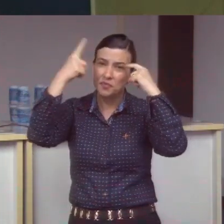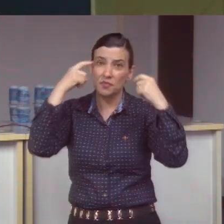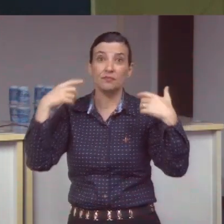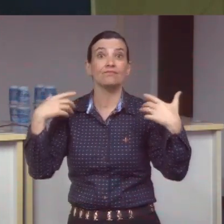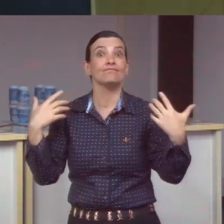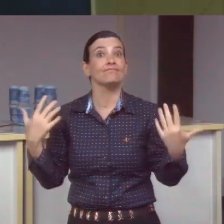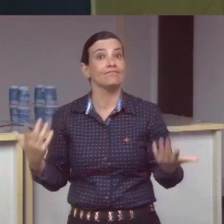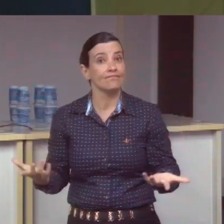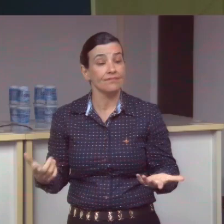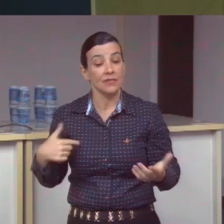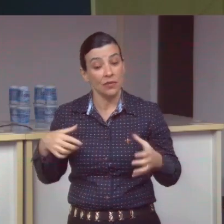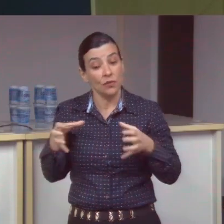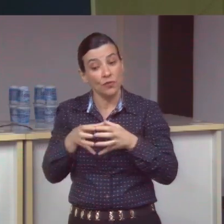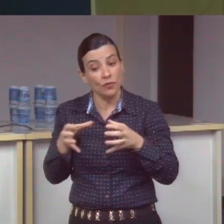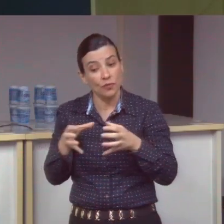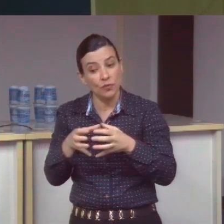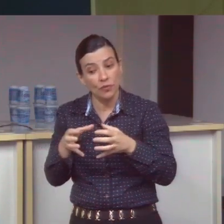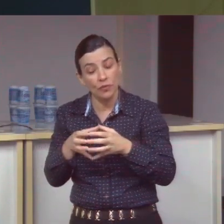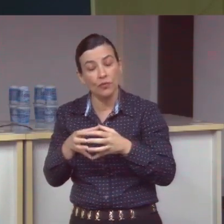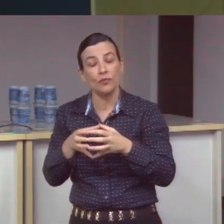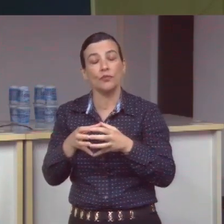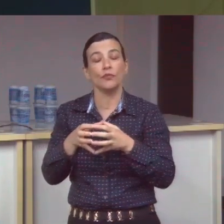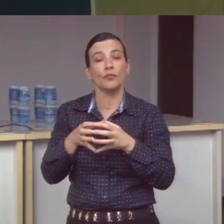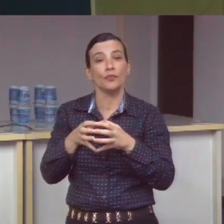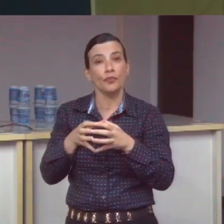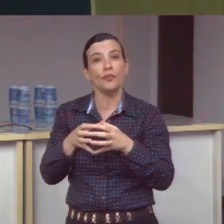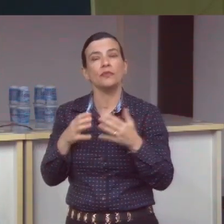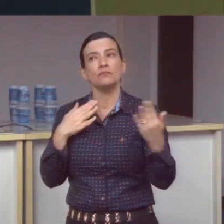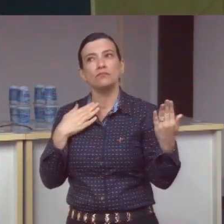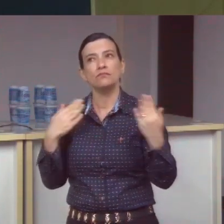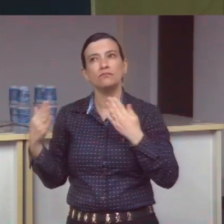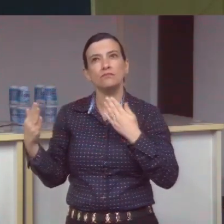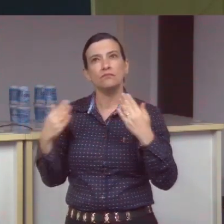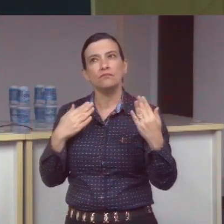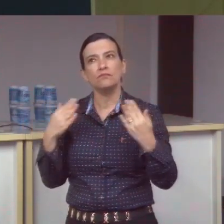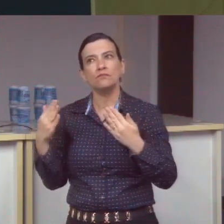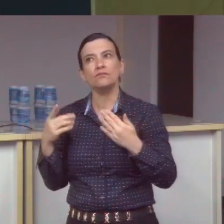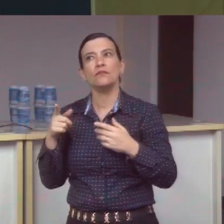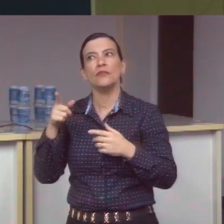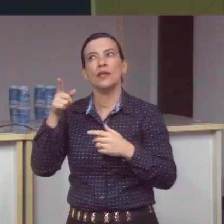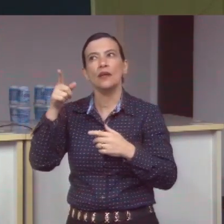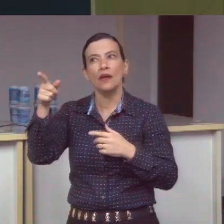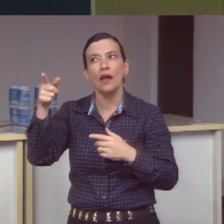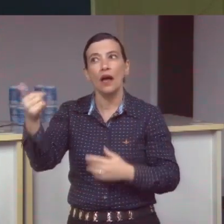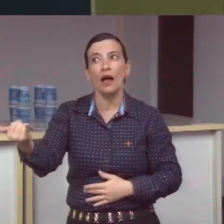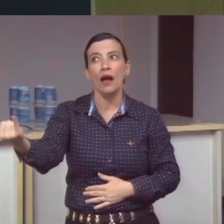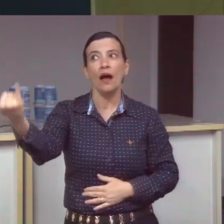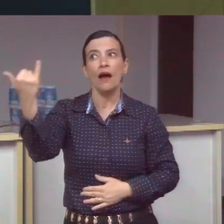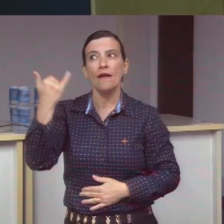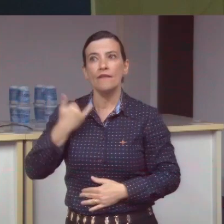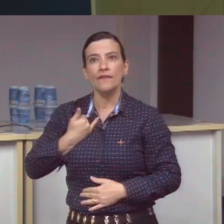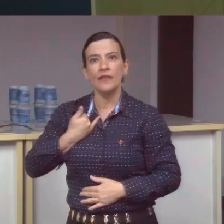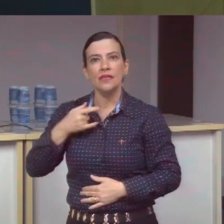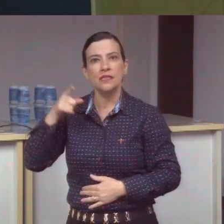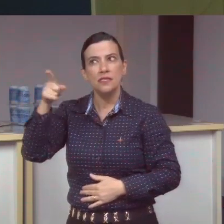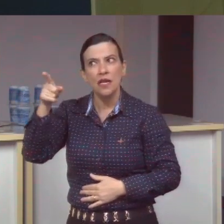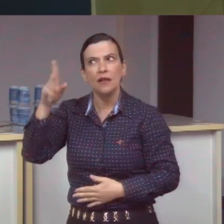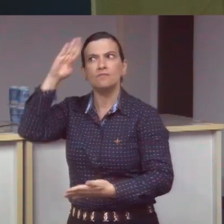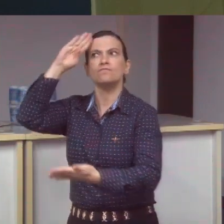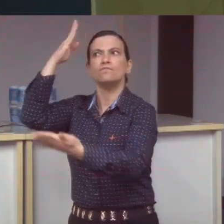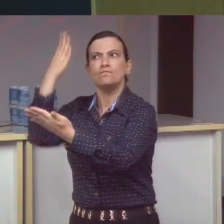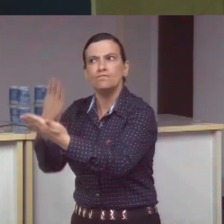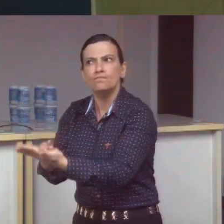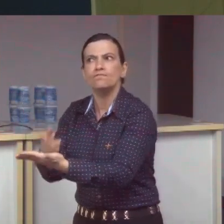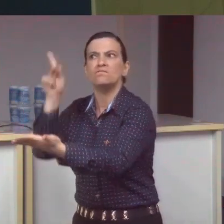de maneira que a informação se dê por um canal que seja fidedigno, um canal de